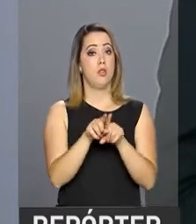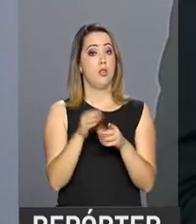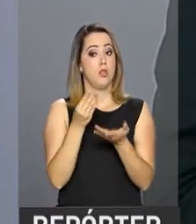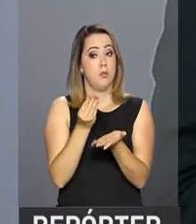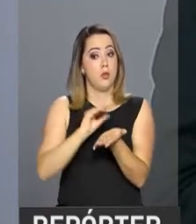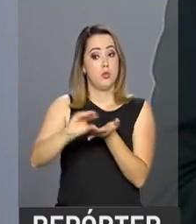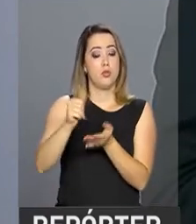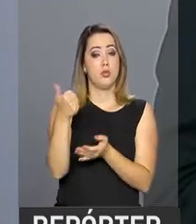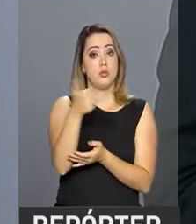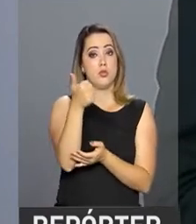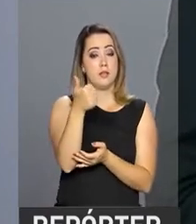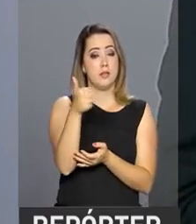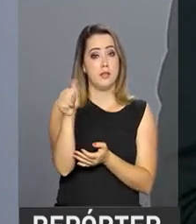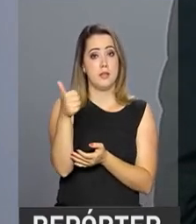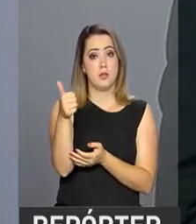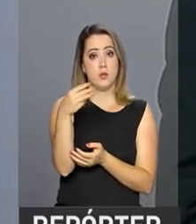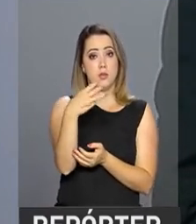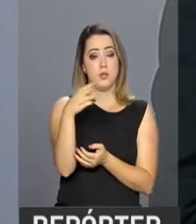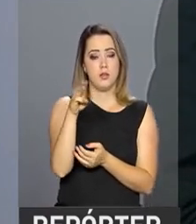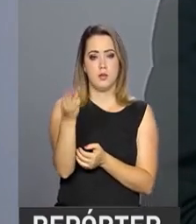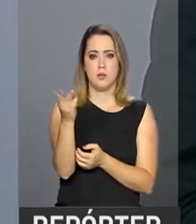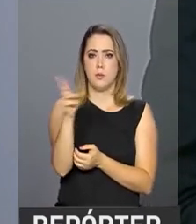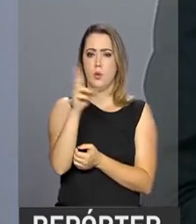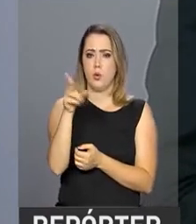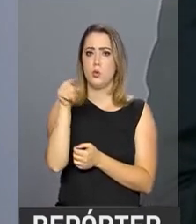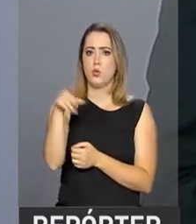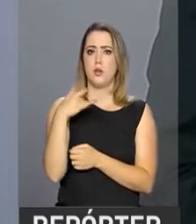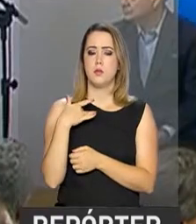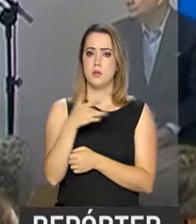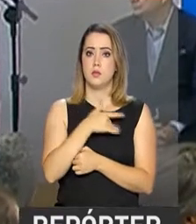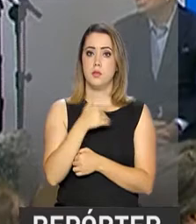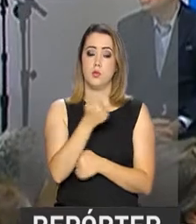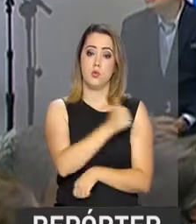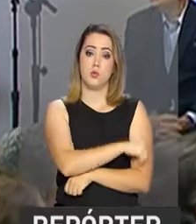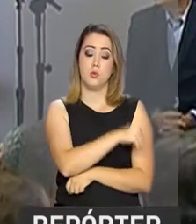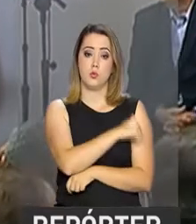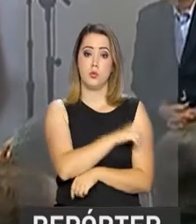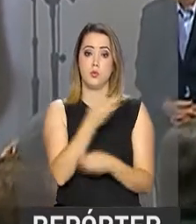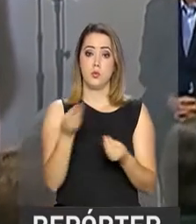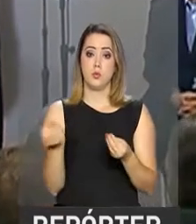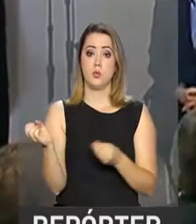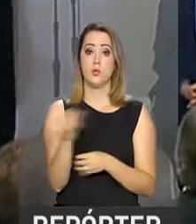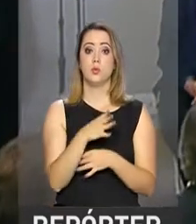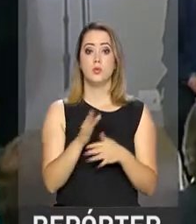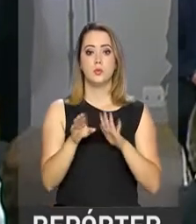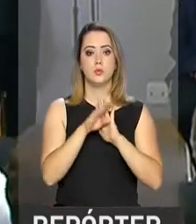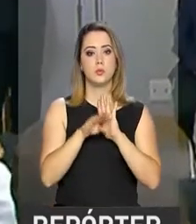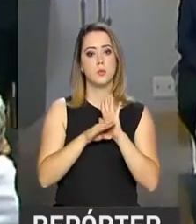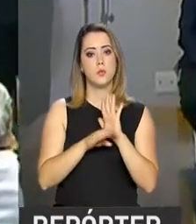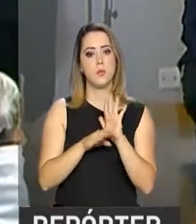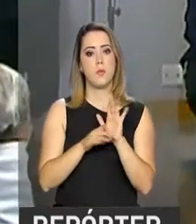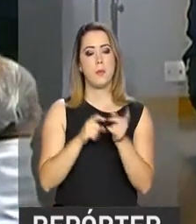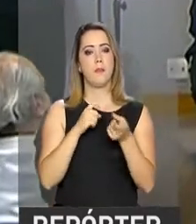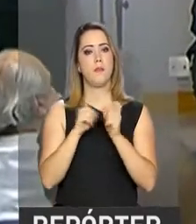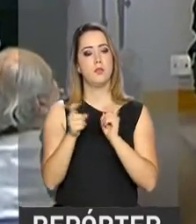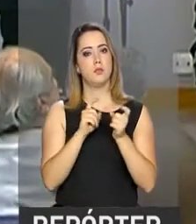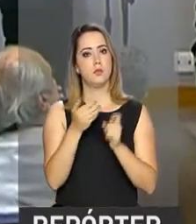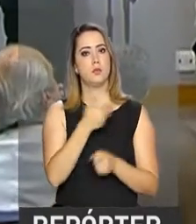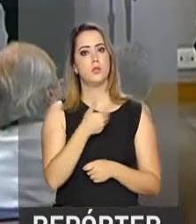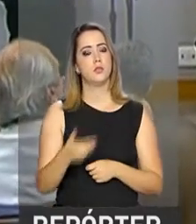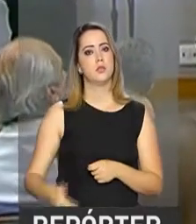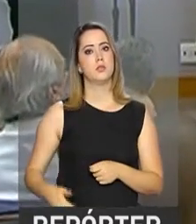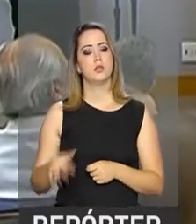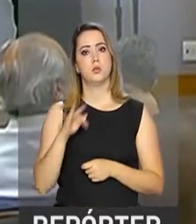reais para a saúde no rio de janeiro ele disse que a expectativa é que a implantação de um novo modelo de gestão dos hospitais federais do